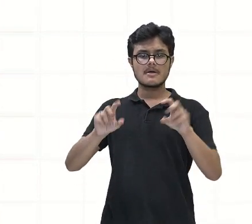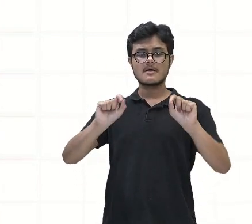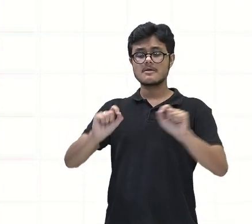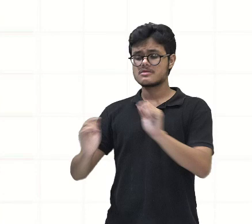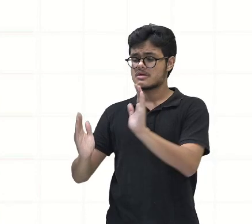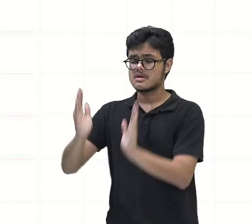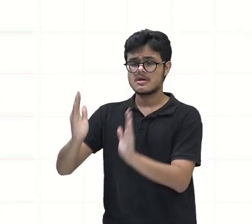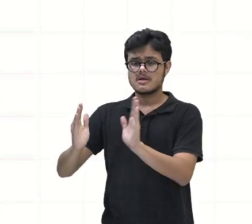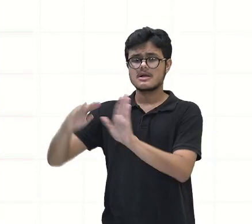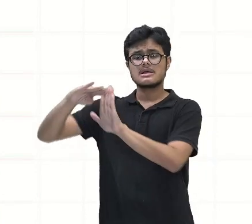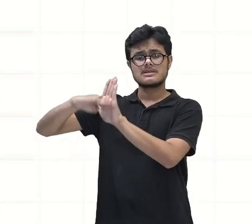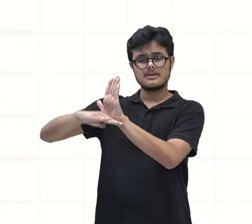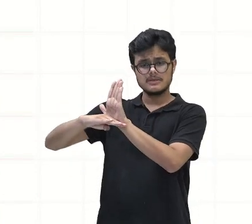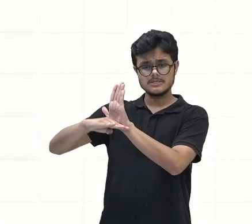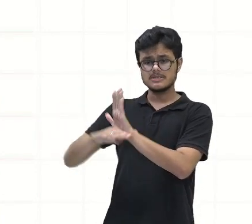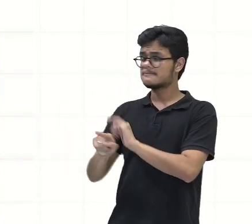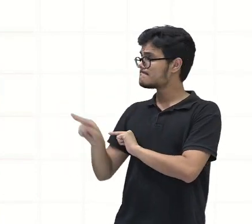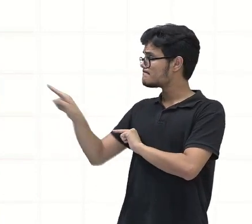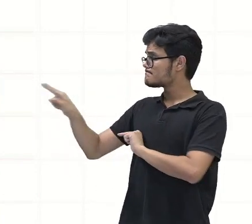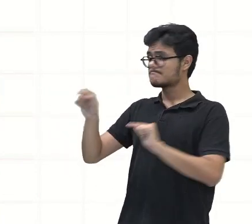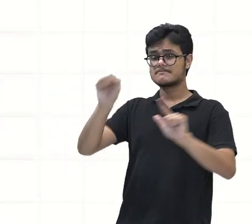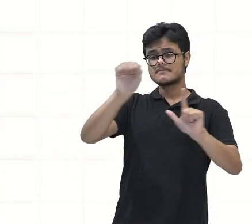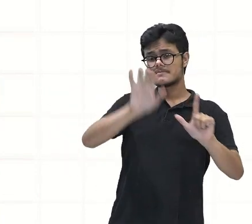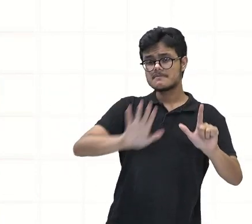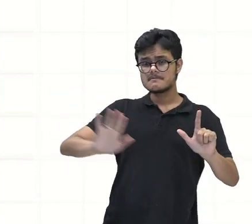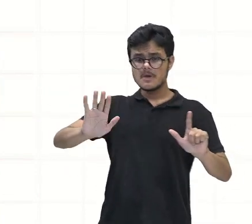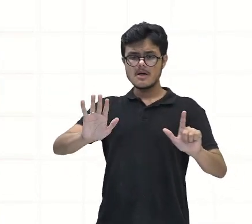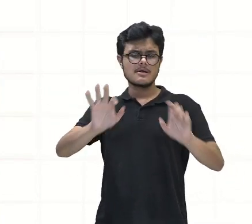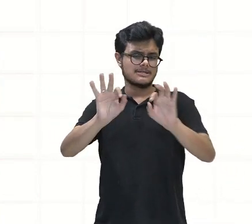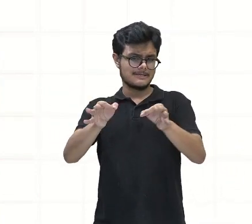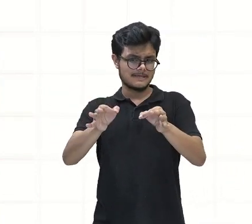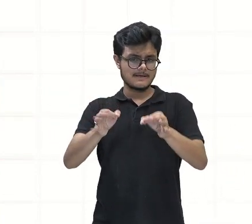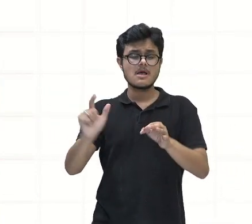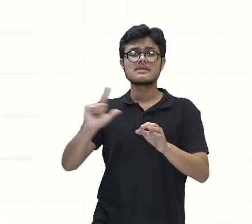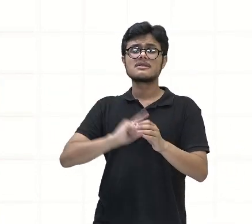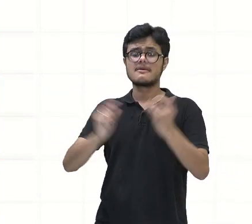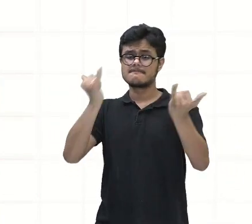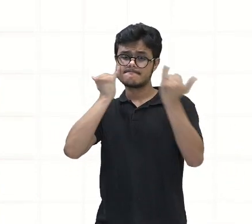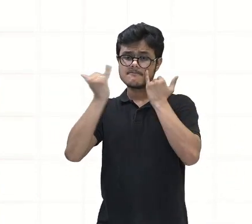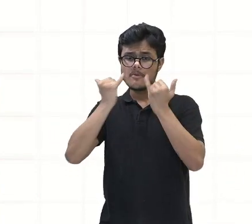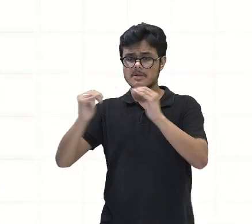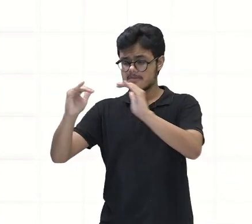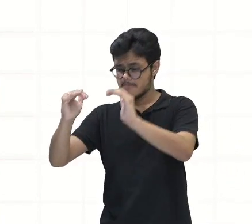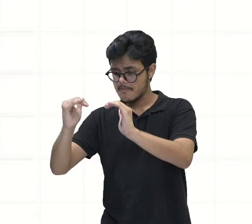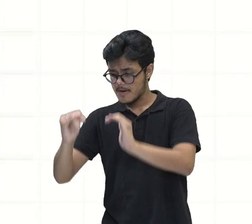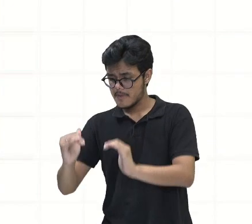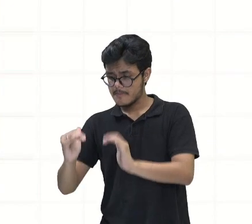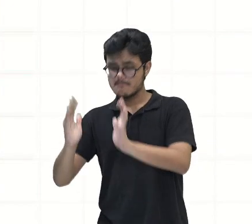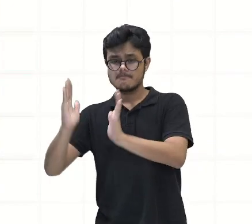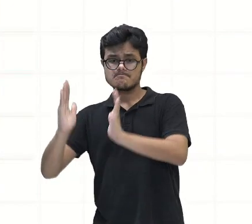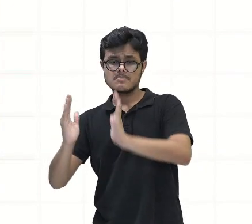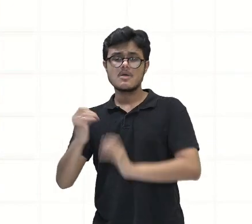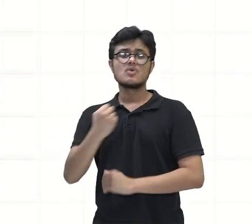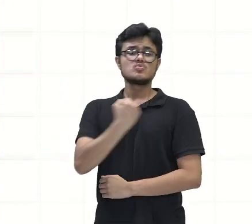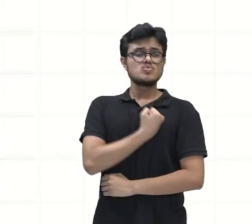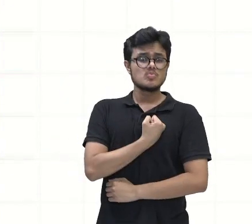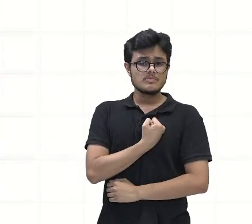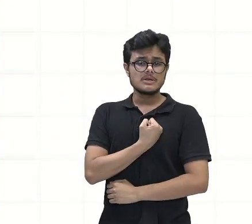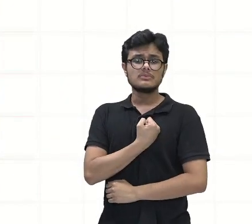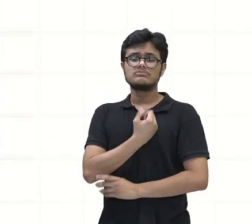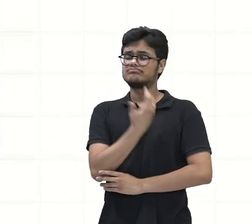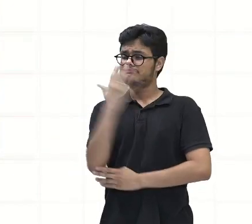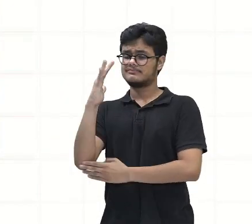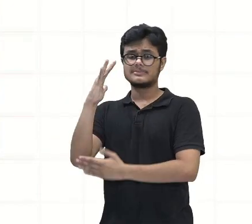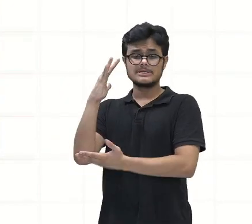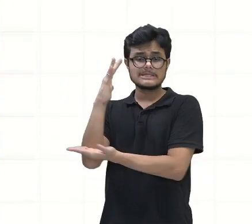a legenda do mapa que ele vai trazer informações eh o valor da produção em r$